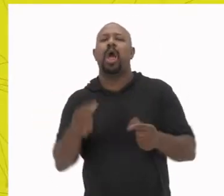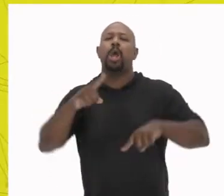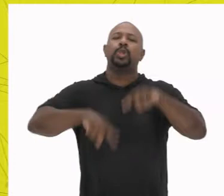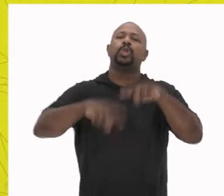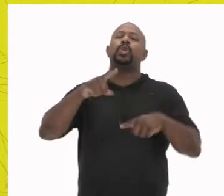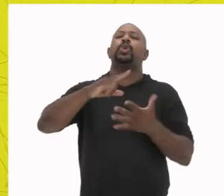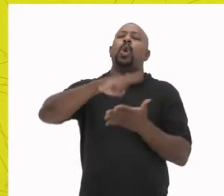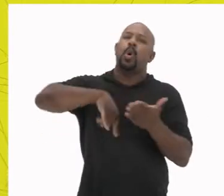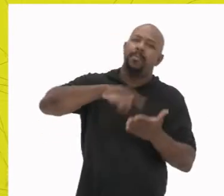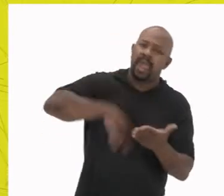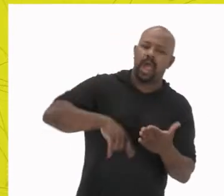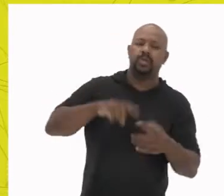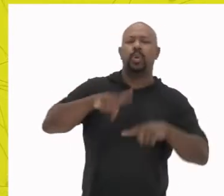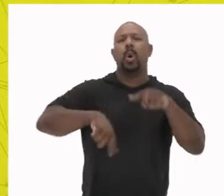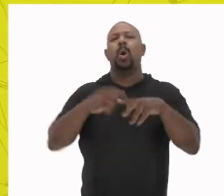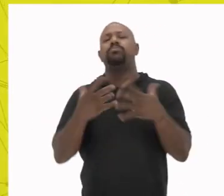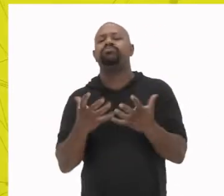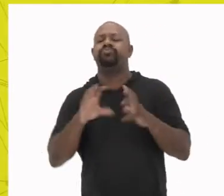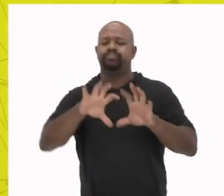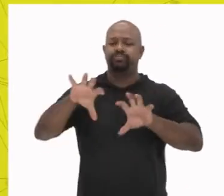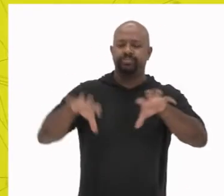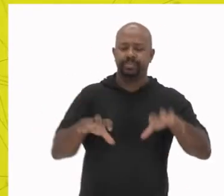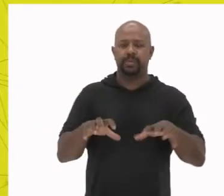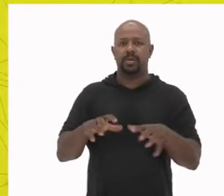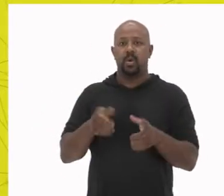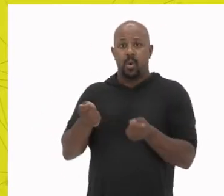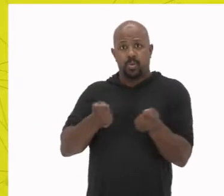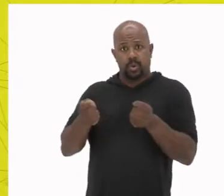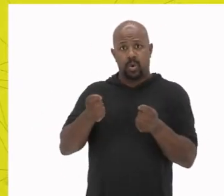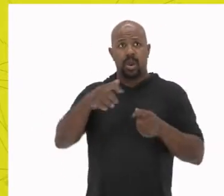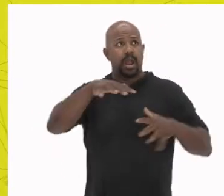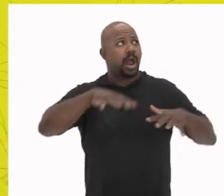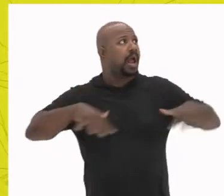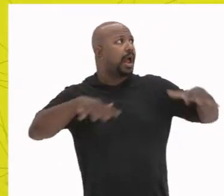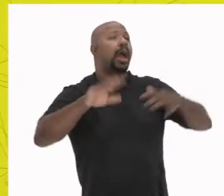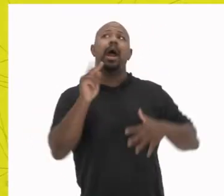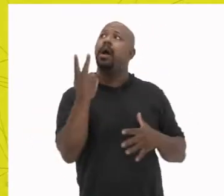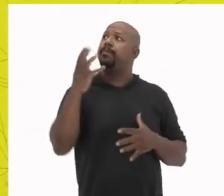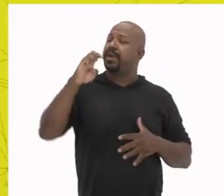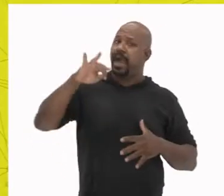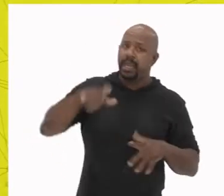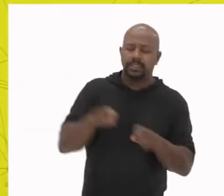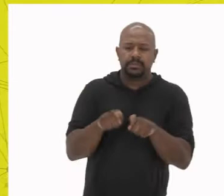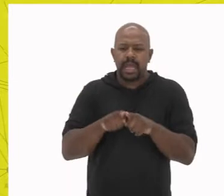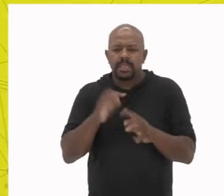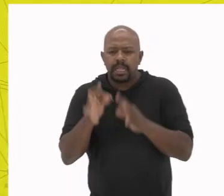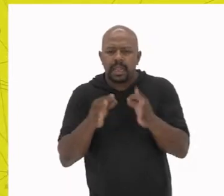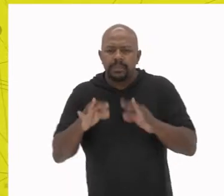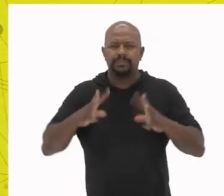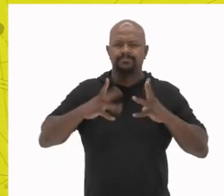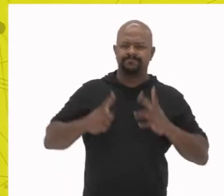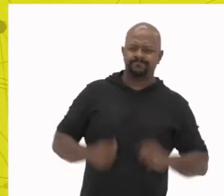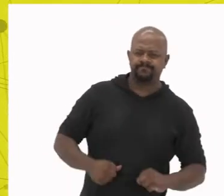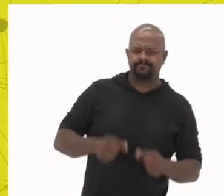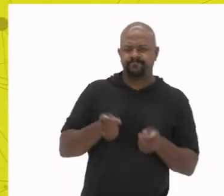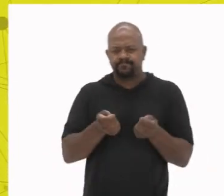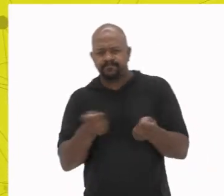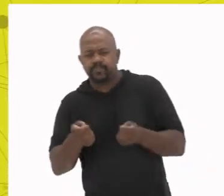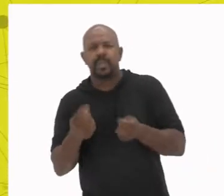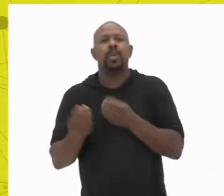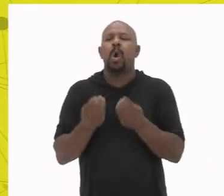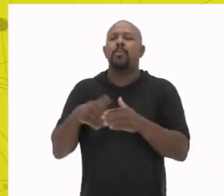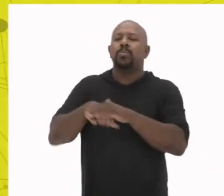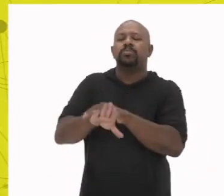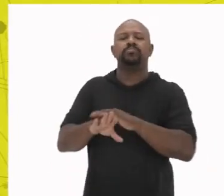degradação de documentos ou objetos, por meio de controle ambiental e de tratamento específico como